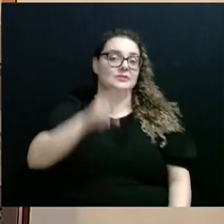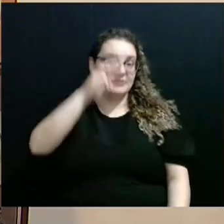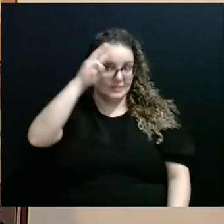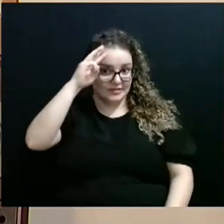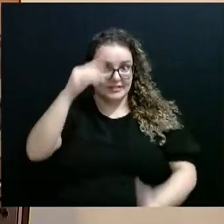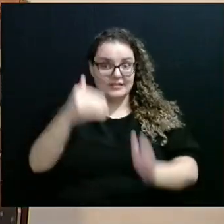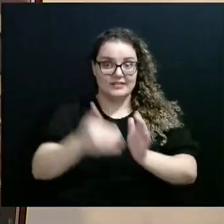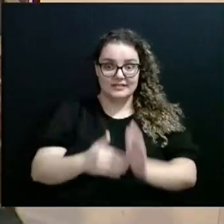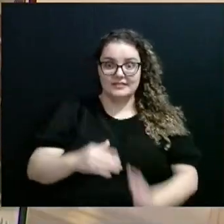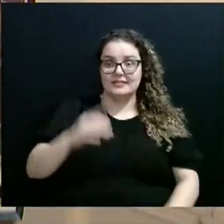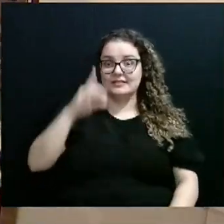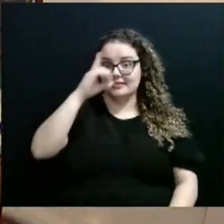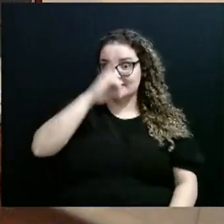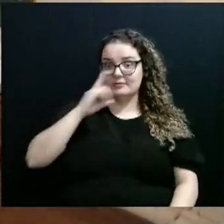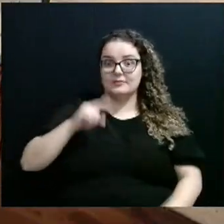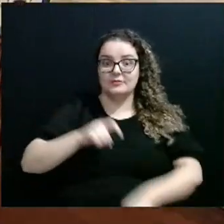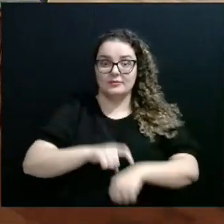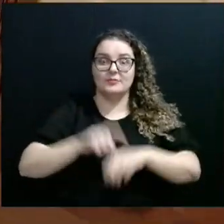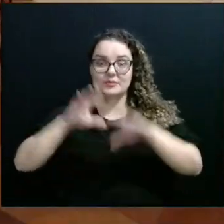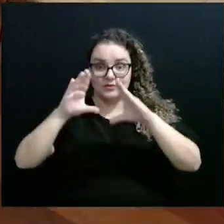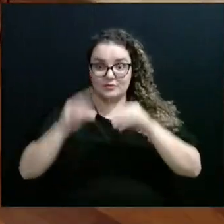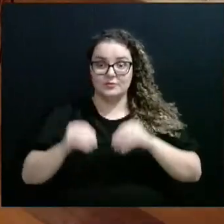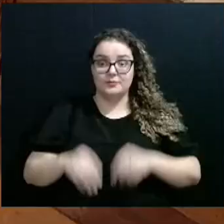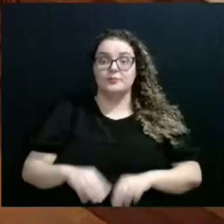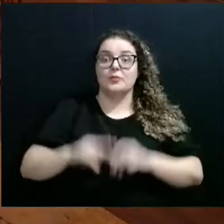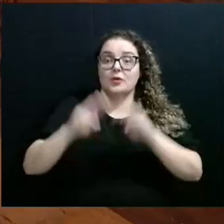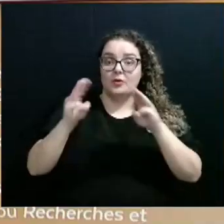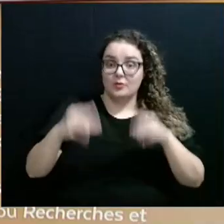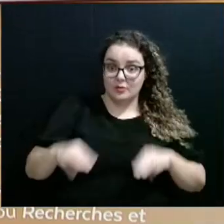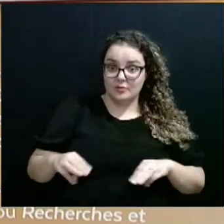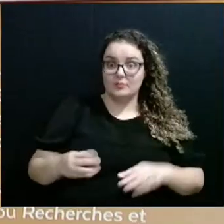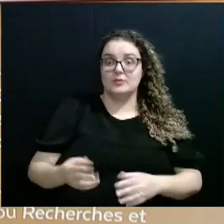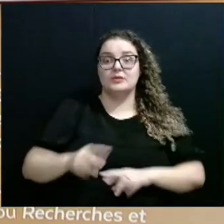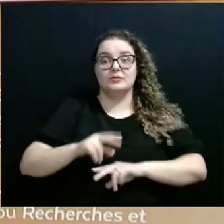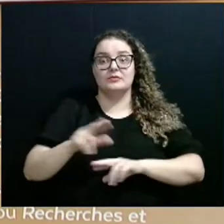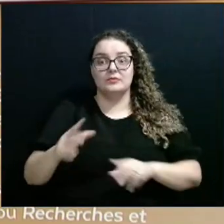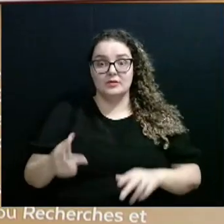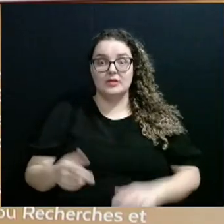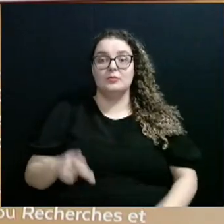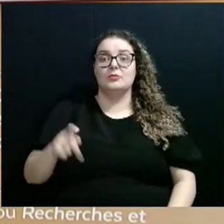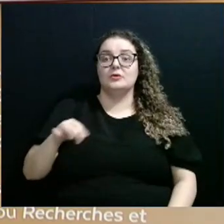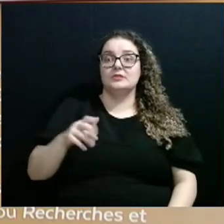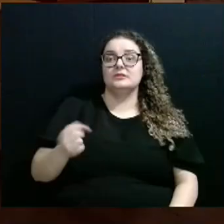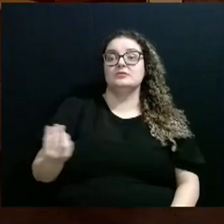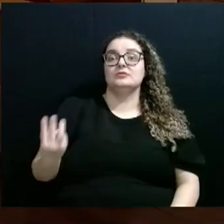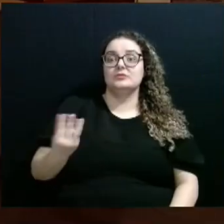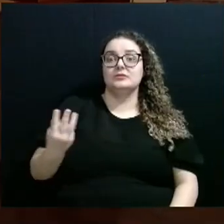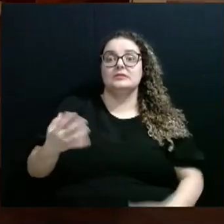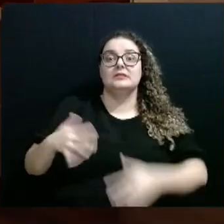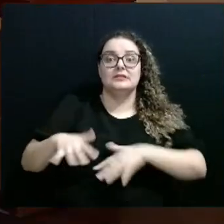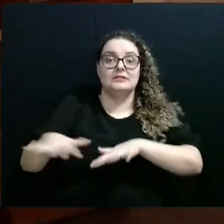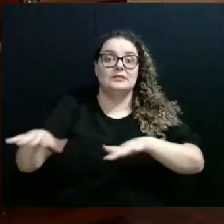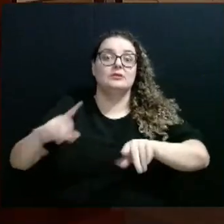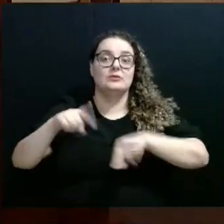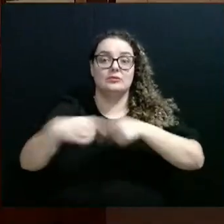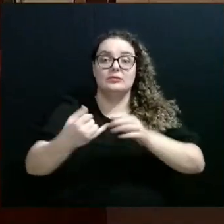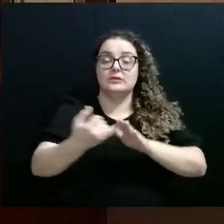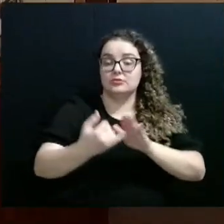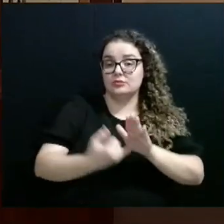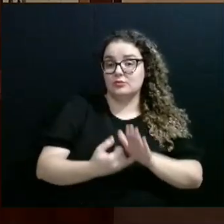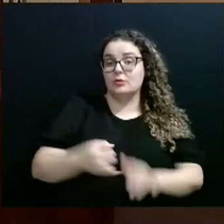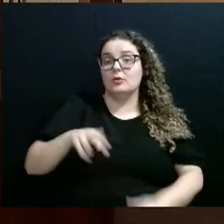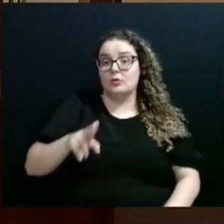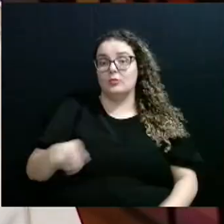noturno. Além disso, o museu recebe exposições de terceiros em parceria com outras instituições ou por meio de